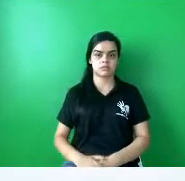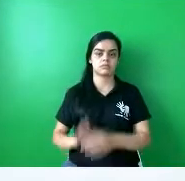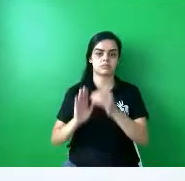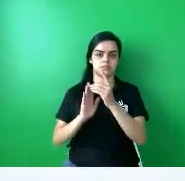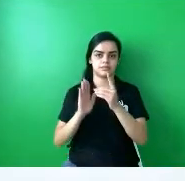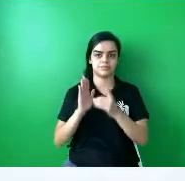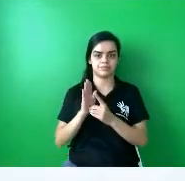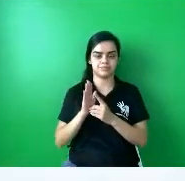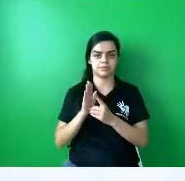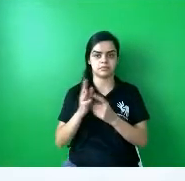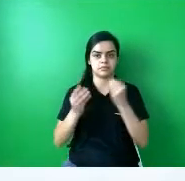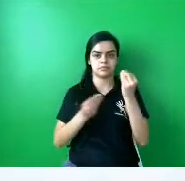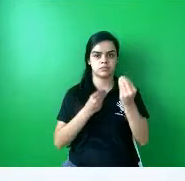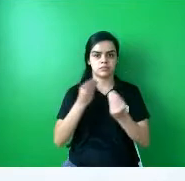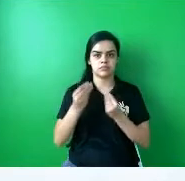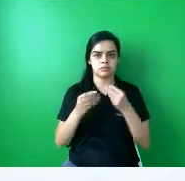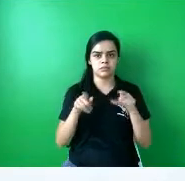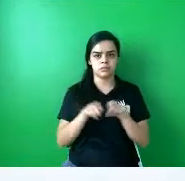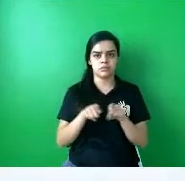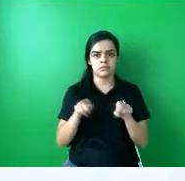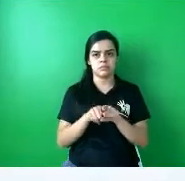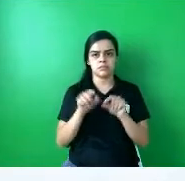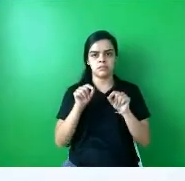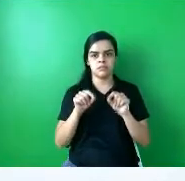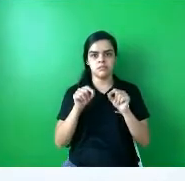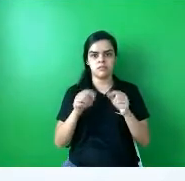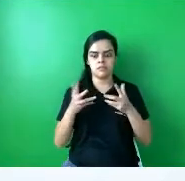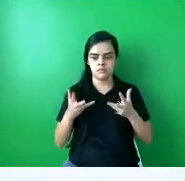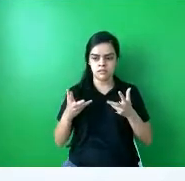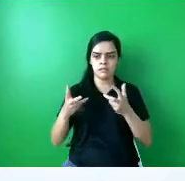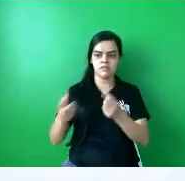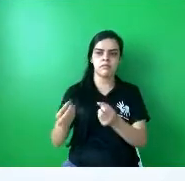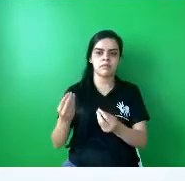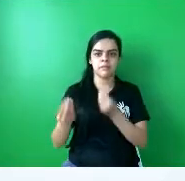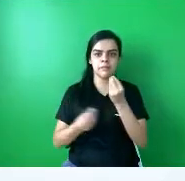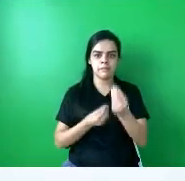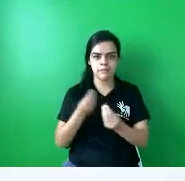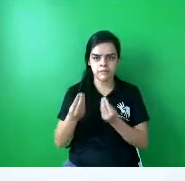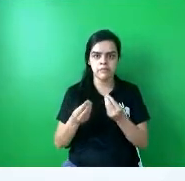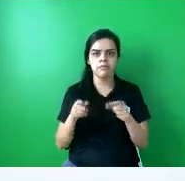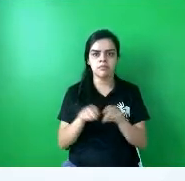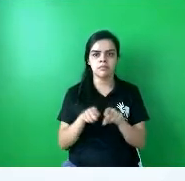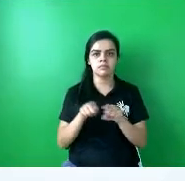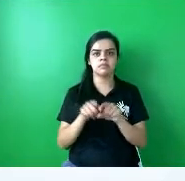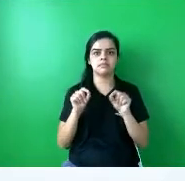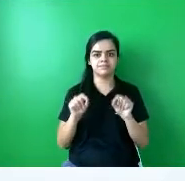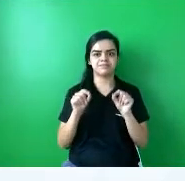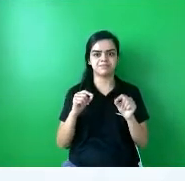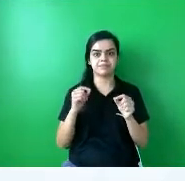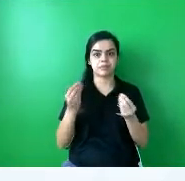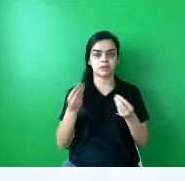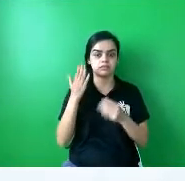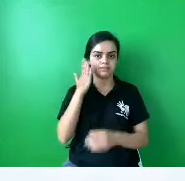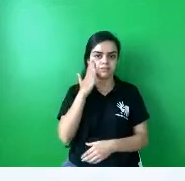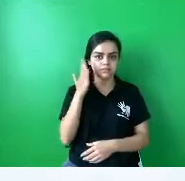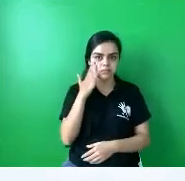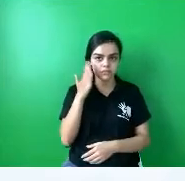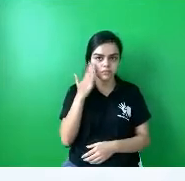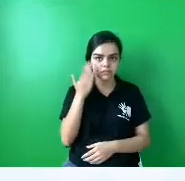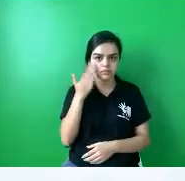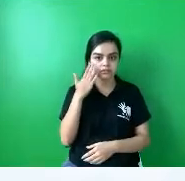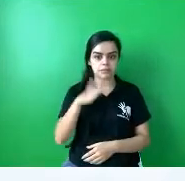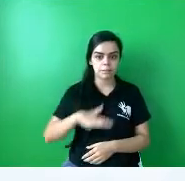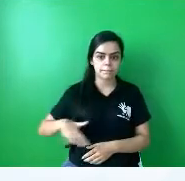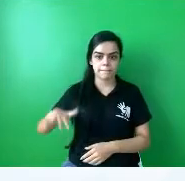decreto, e além do tratamento na recepção, o que mudou na recepção, também saber sobre a